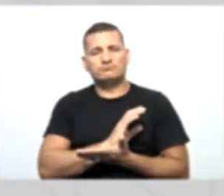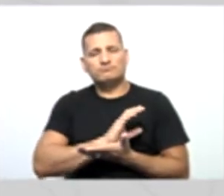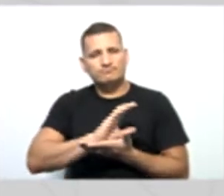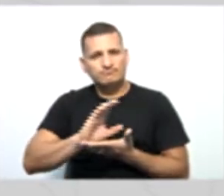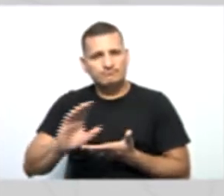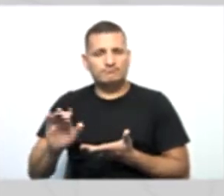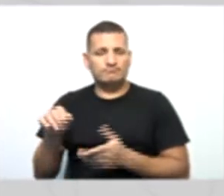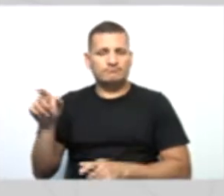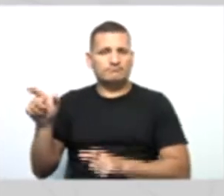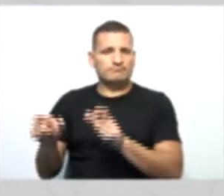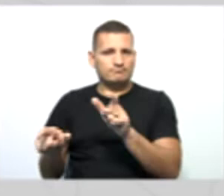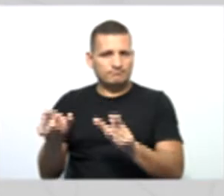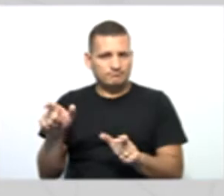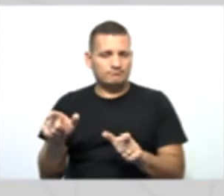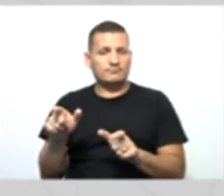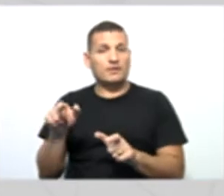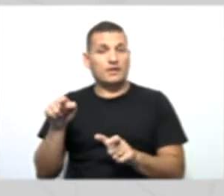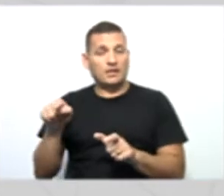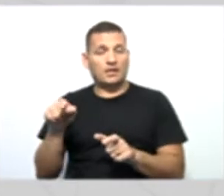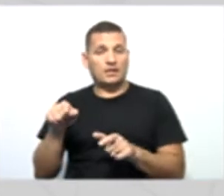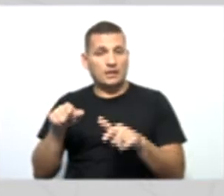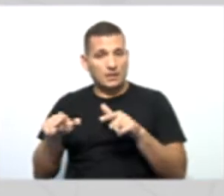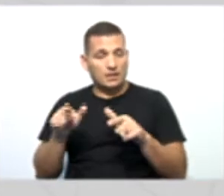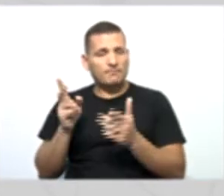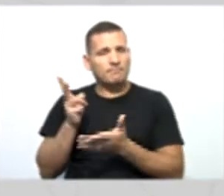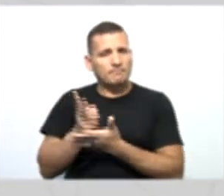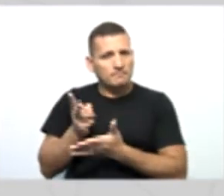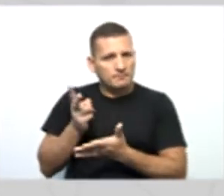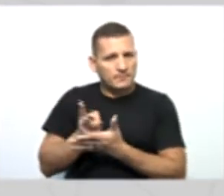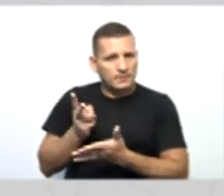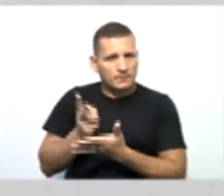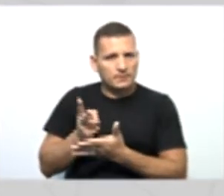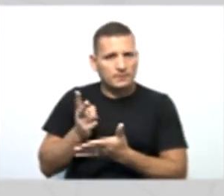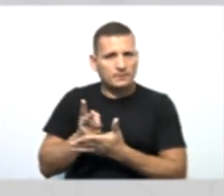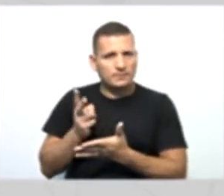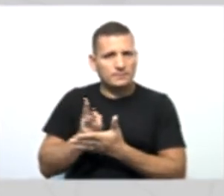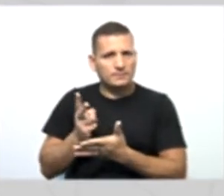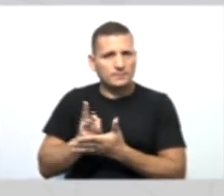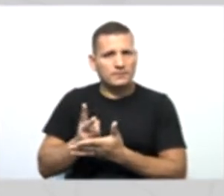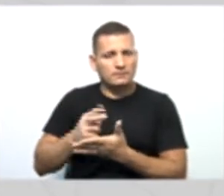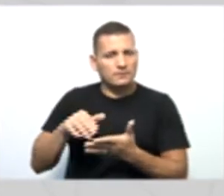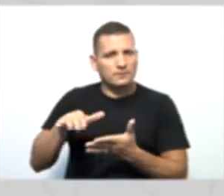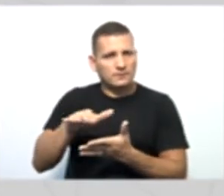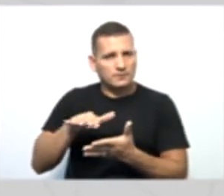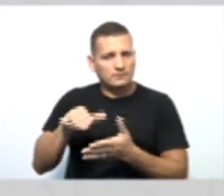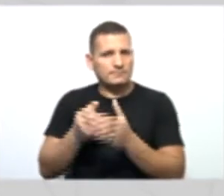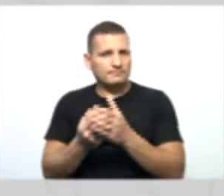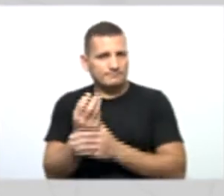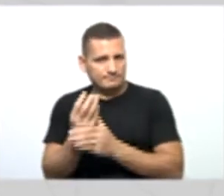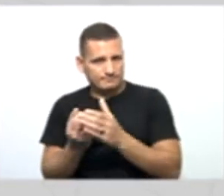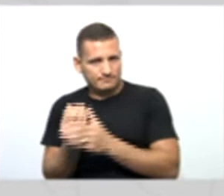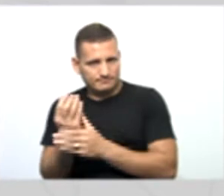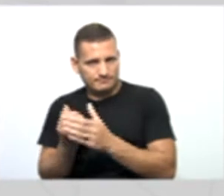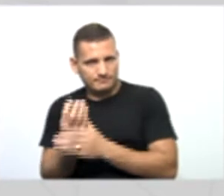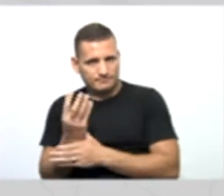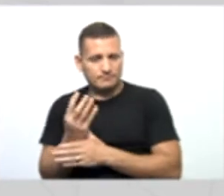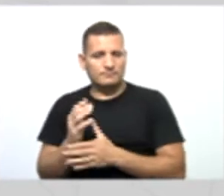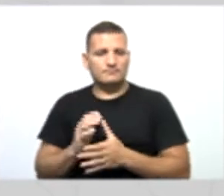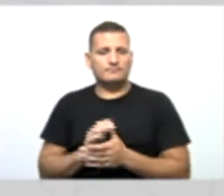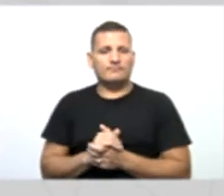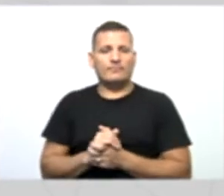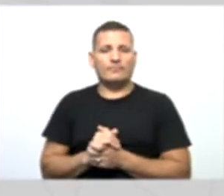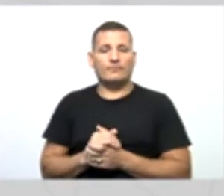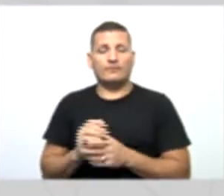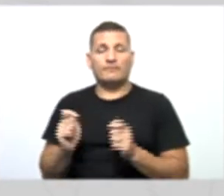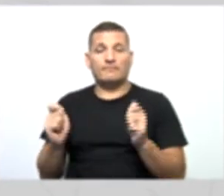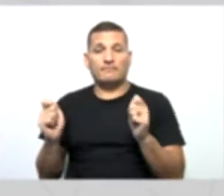que atuam na mesma atividade produtiva predominante naquela região, possibilita